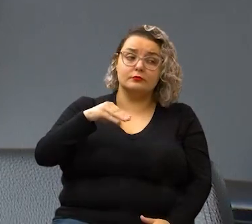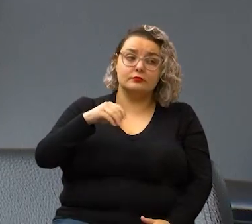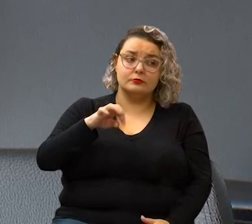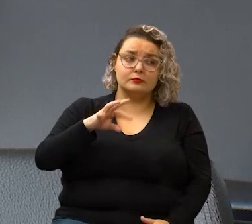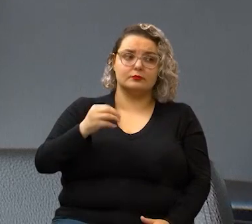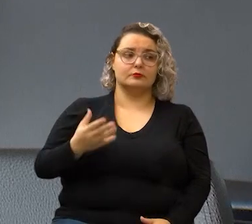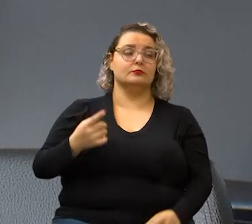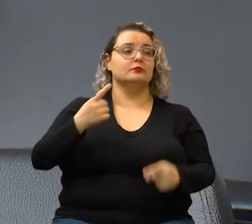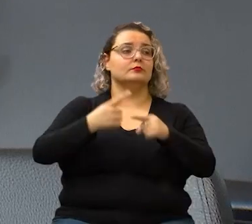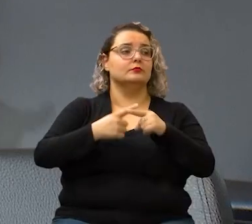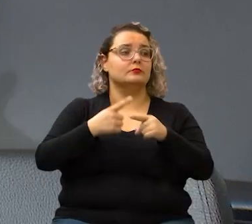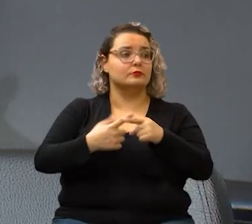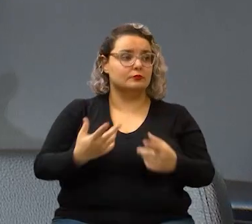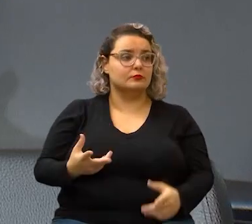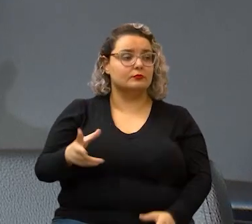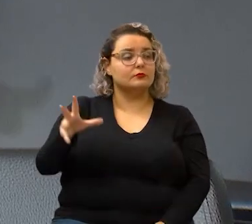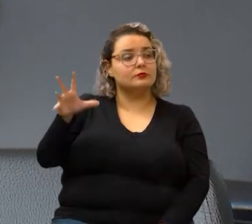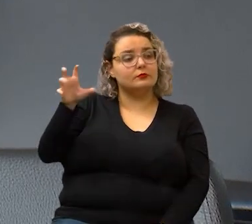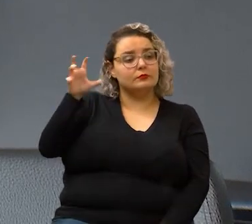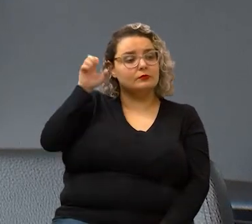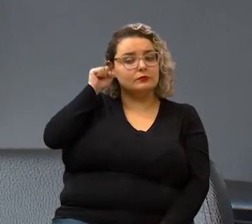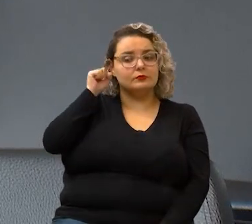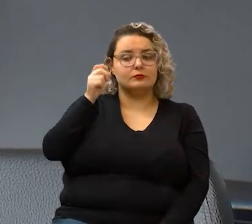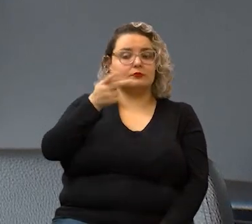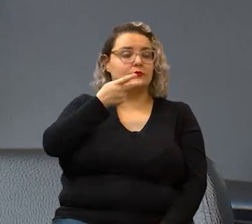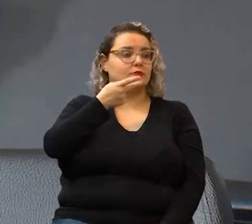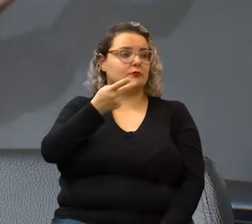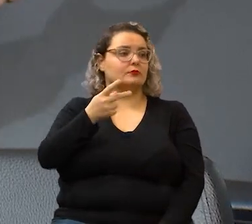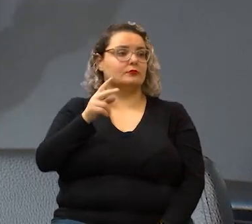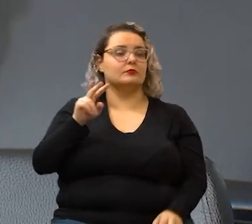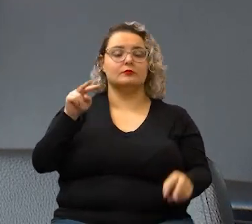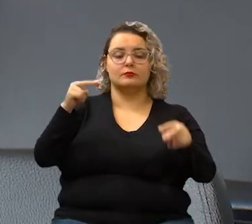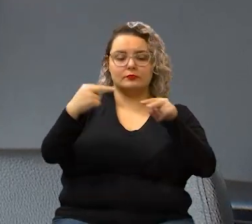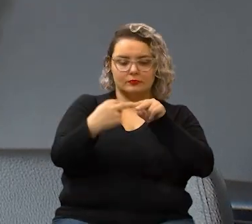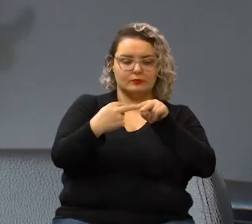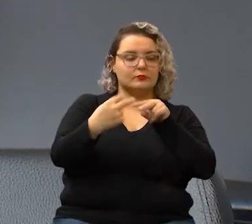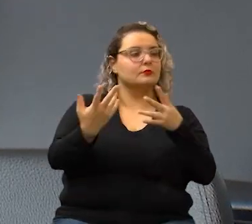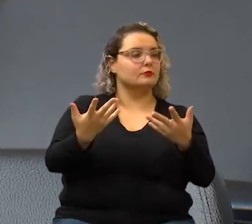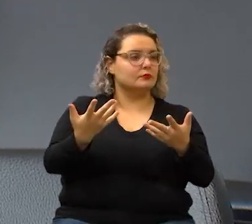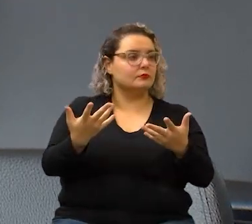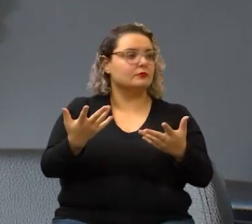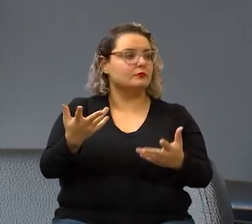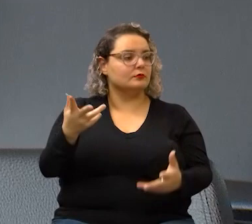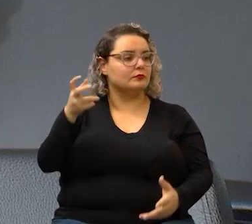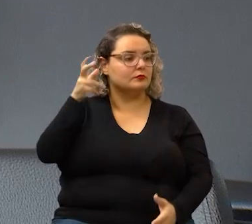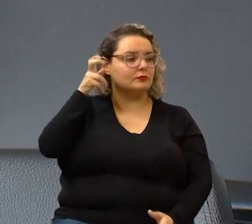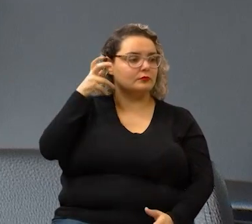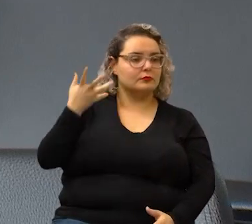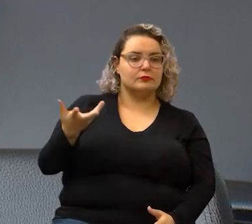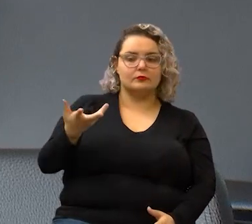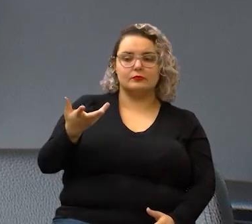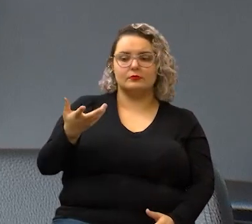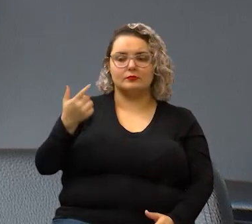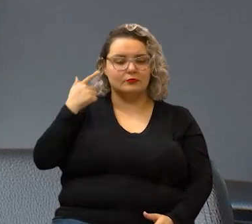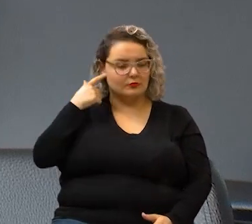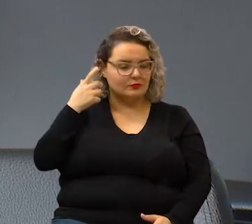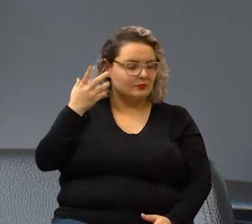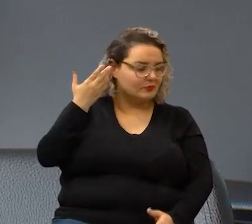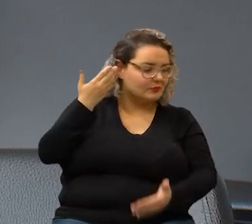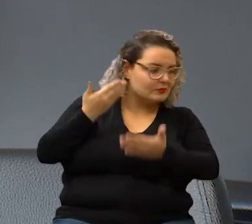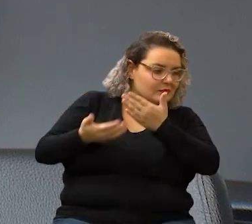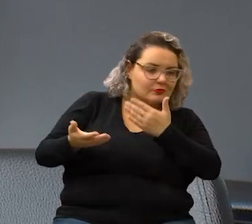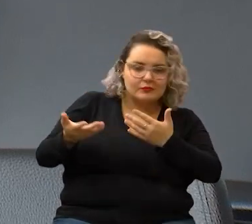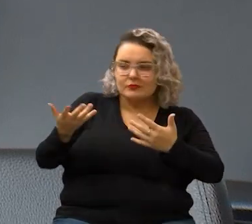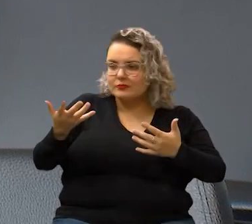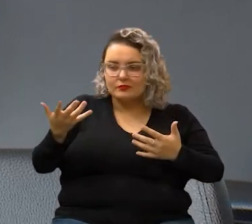rendimento. Porque a audição, por exemplo, se eu falar com você, você fica, sabe, não ouço direito, então